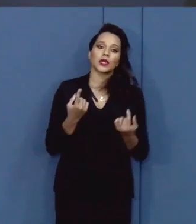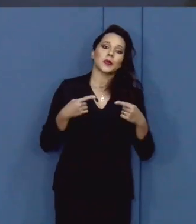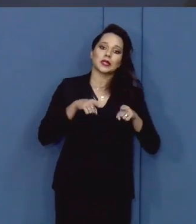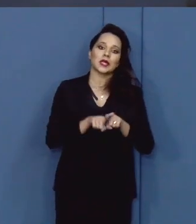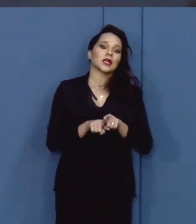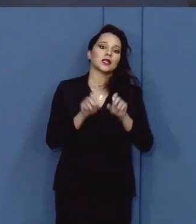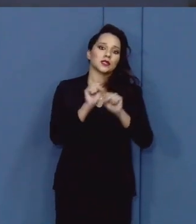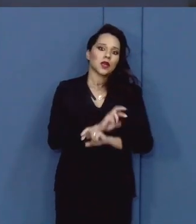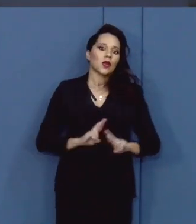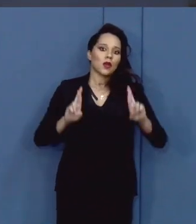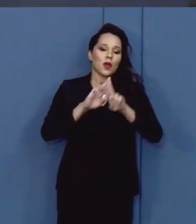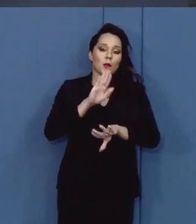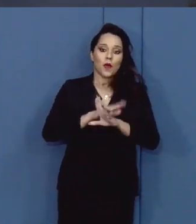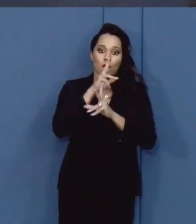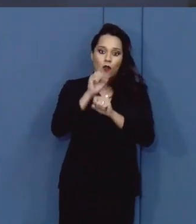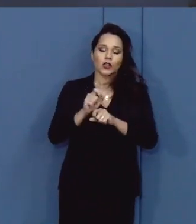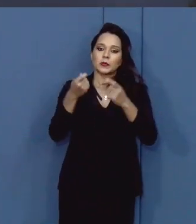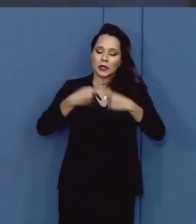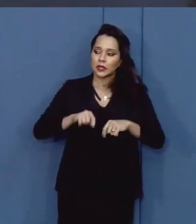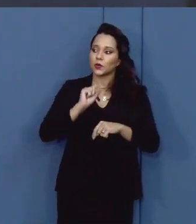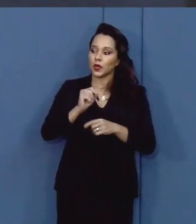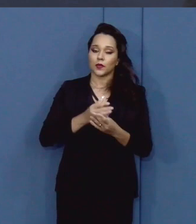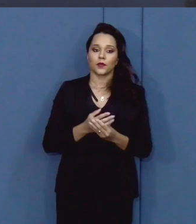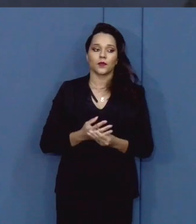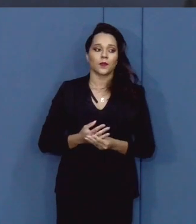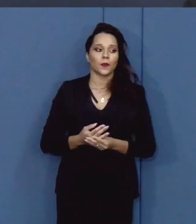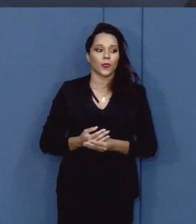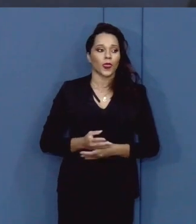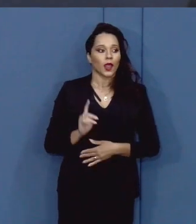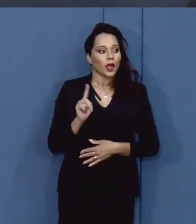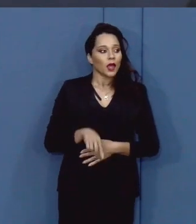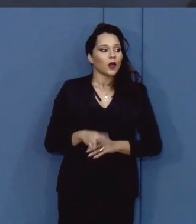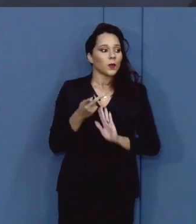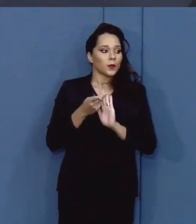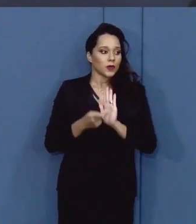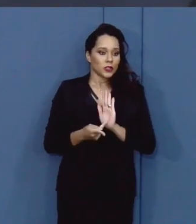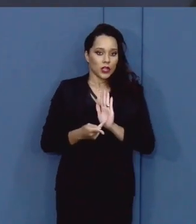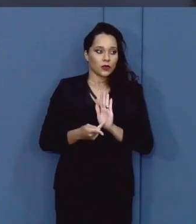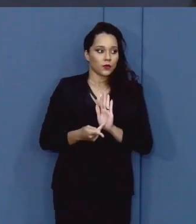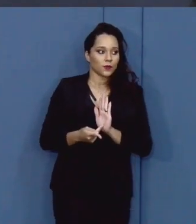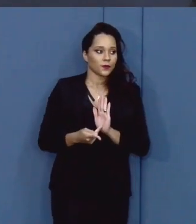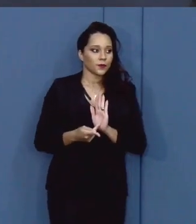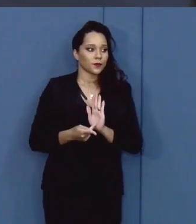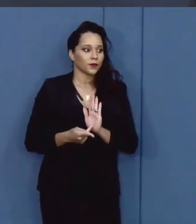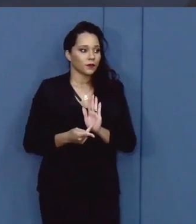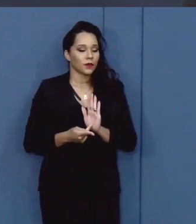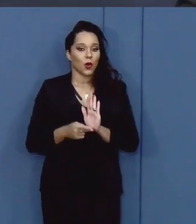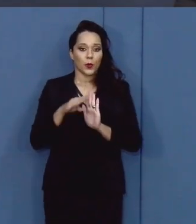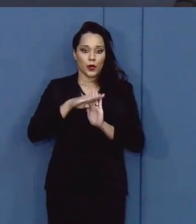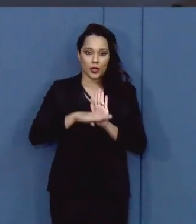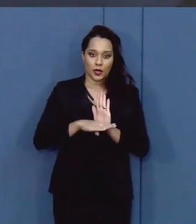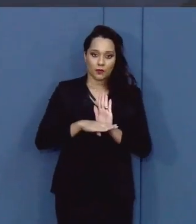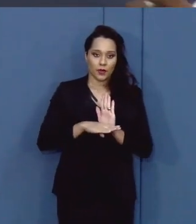parcerias das Nações Unidas mais forte é precisamente o projeto, o Joint Program